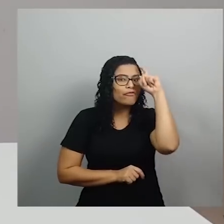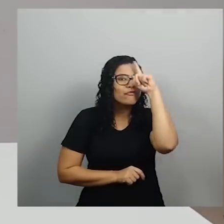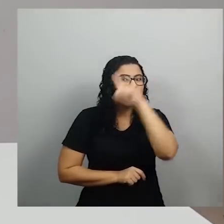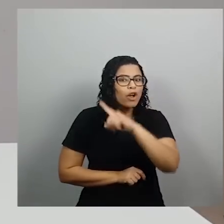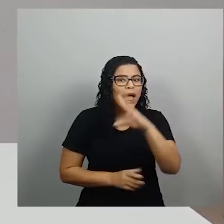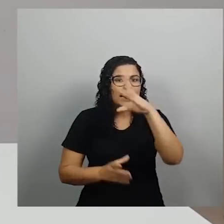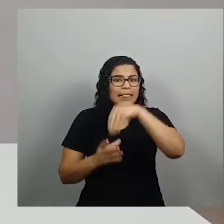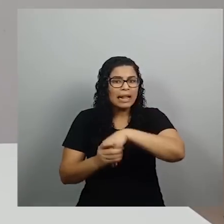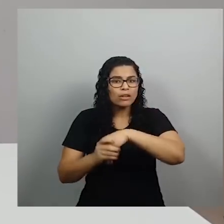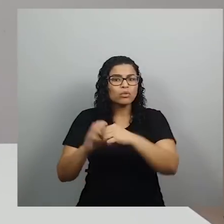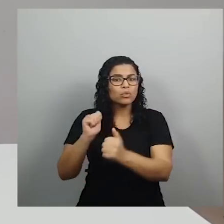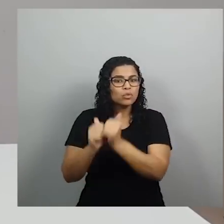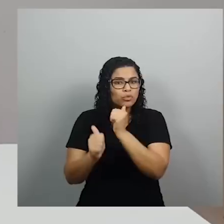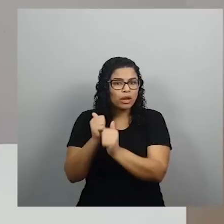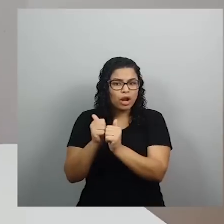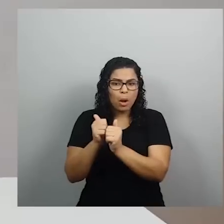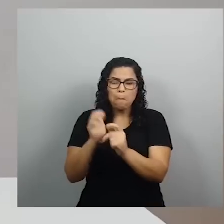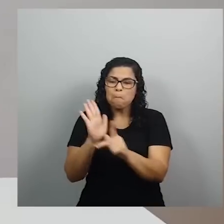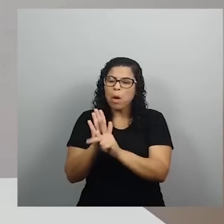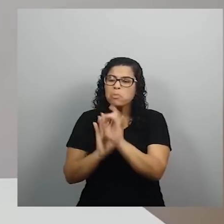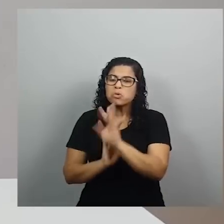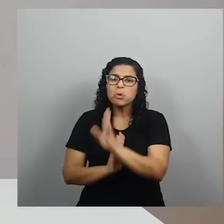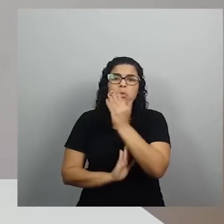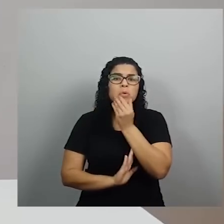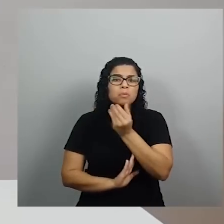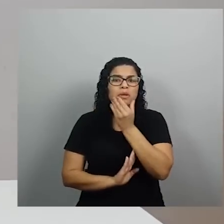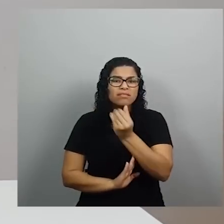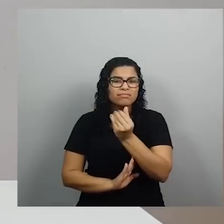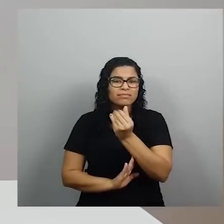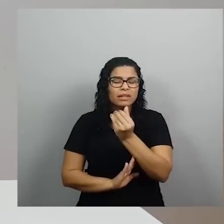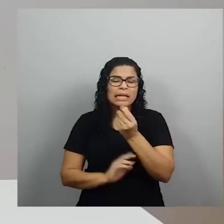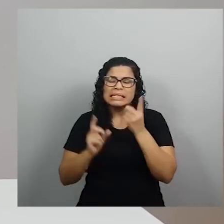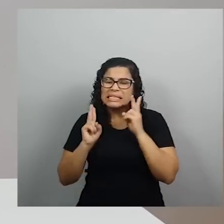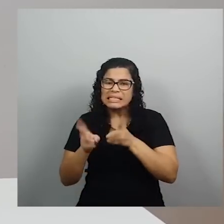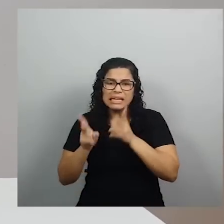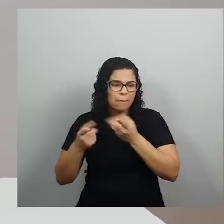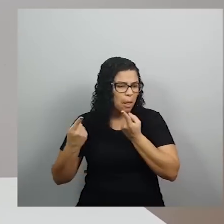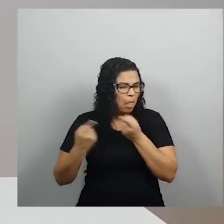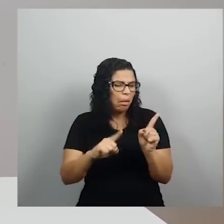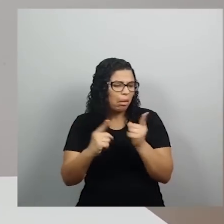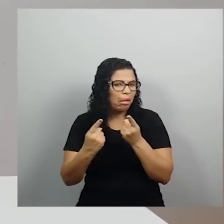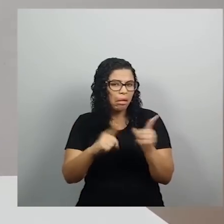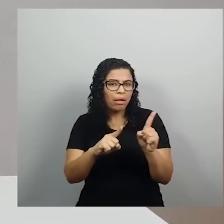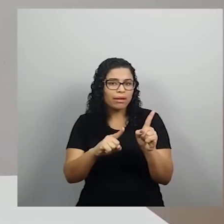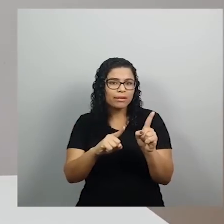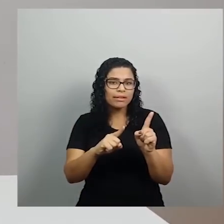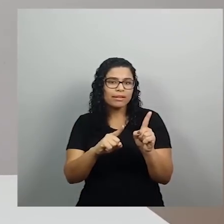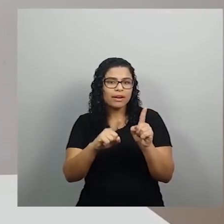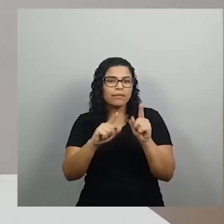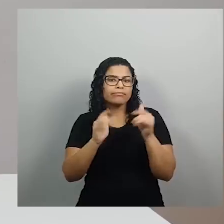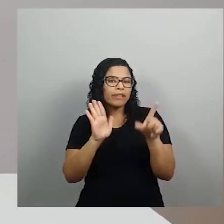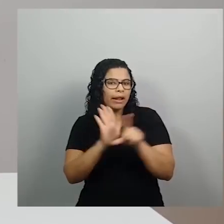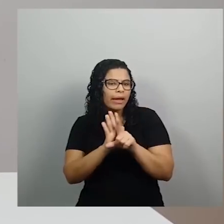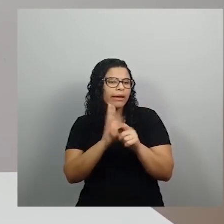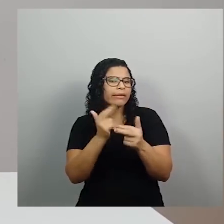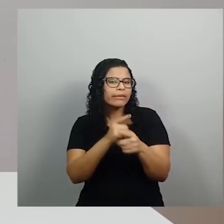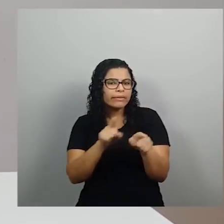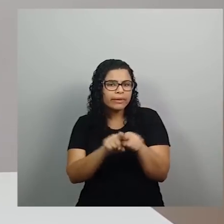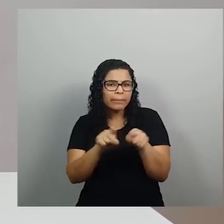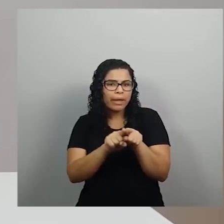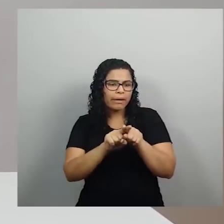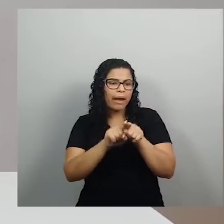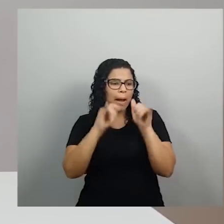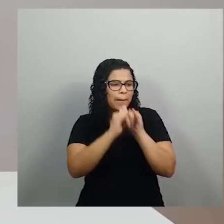do futebol, considerado como coisa de homem, sendo ridicularizado o desempenho feminino pelas mídias e seus líderes,